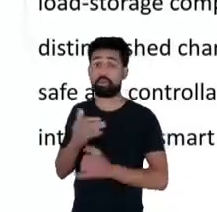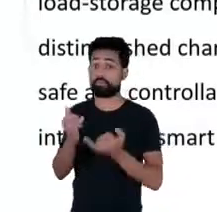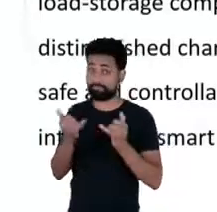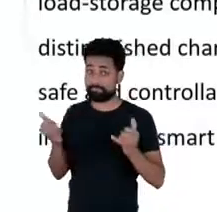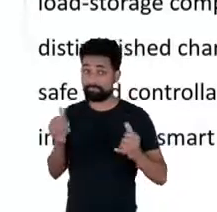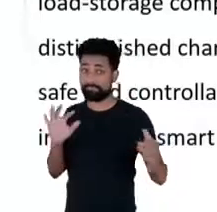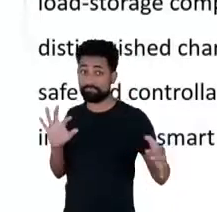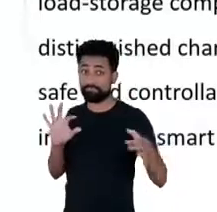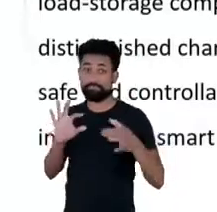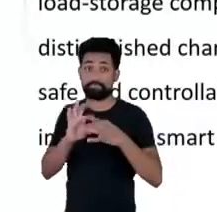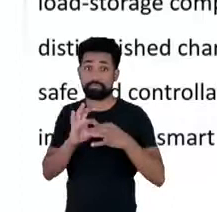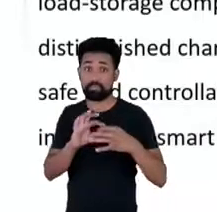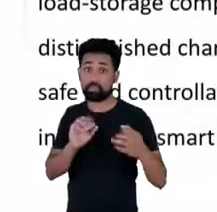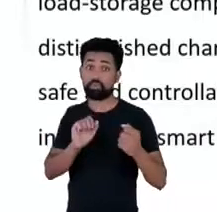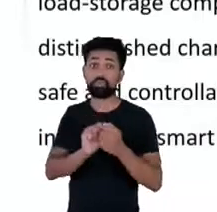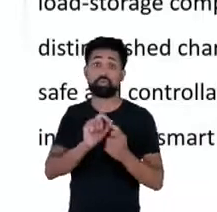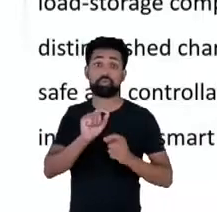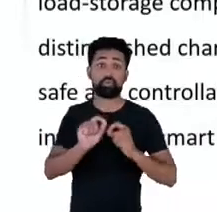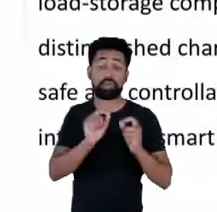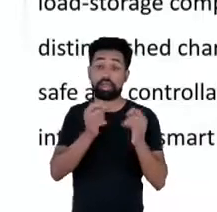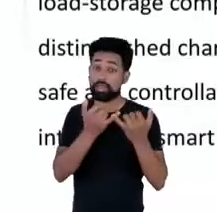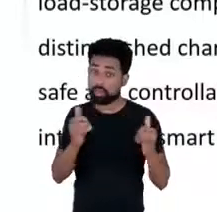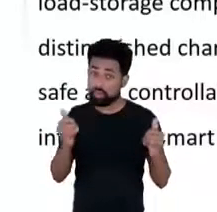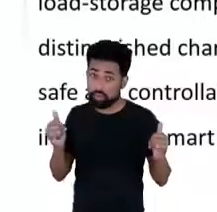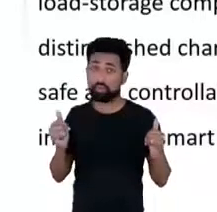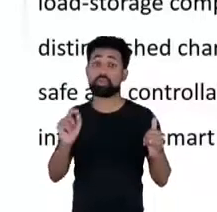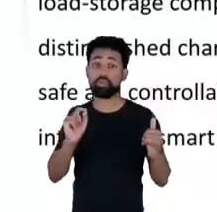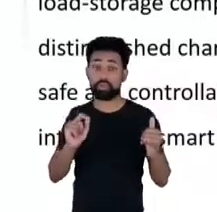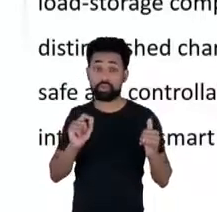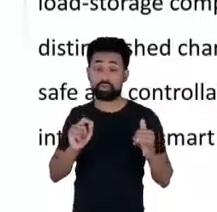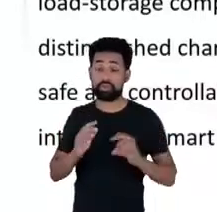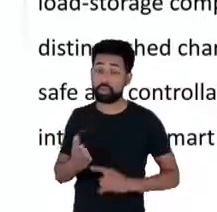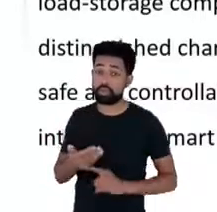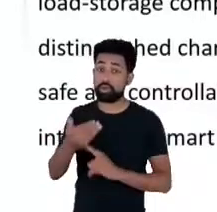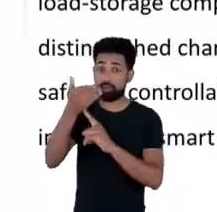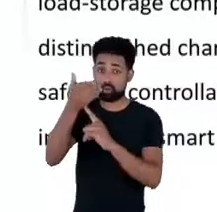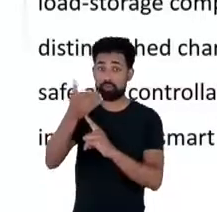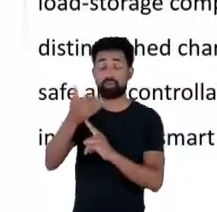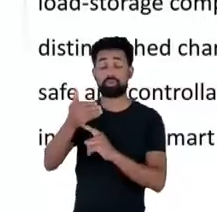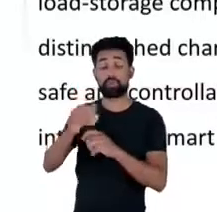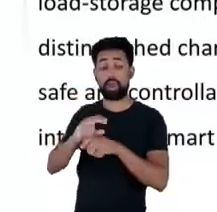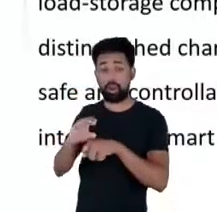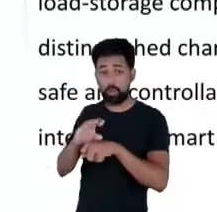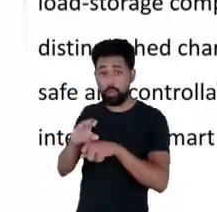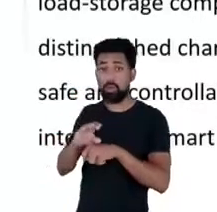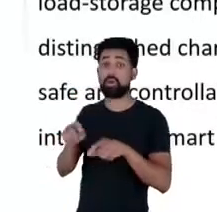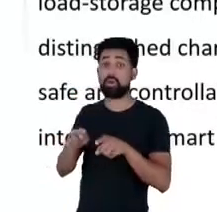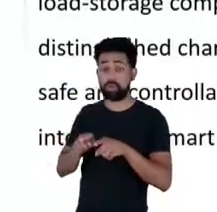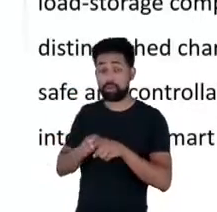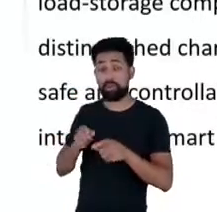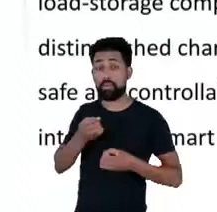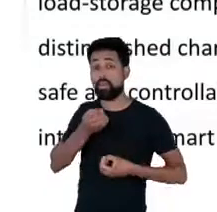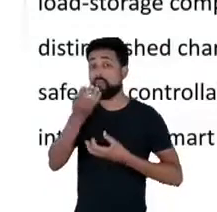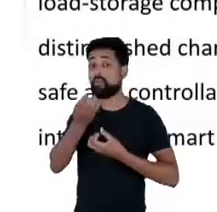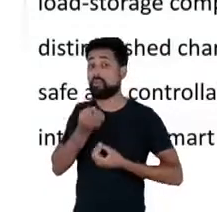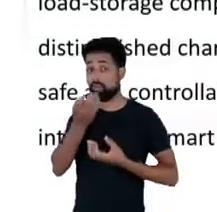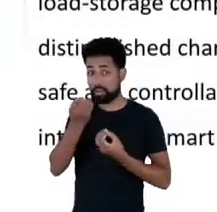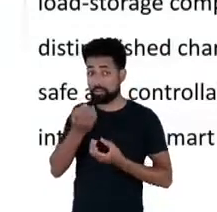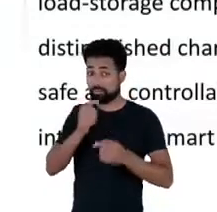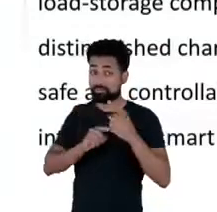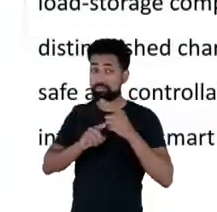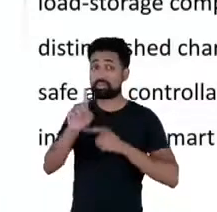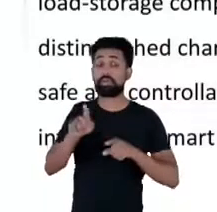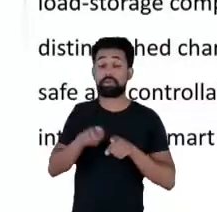a energias de tecnologias de energia de baixo carbono, a informação avançada e tecnologias de